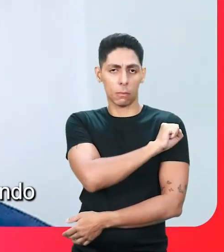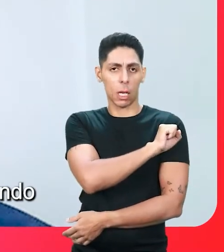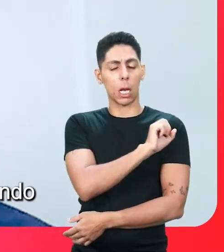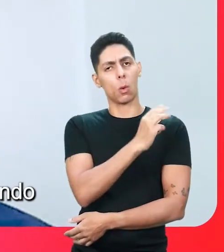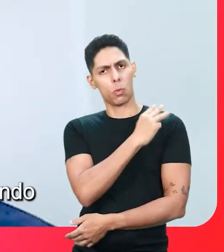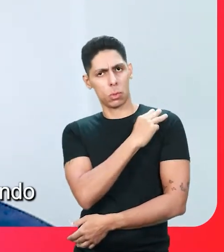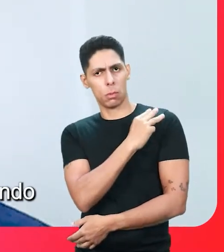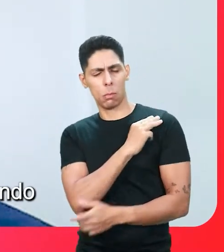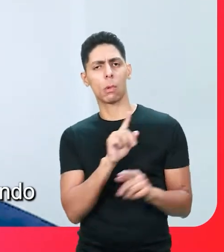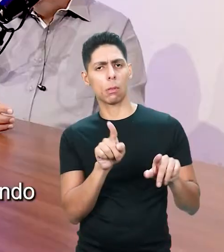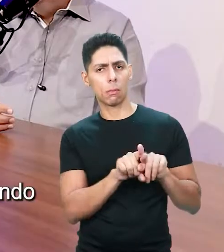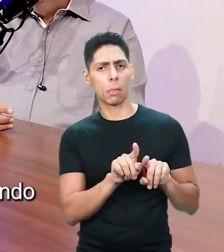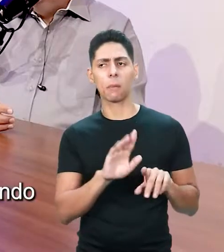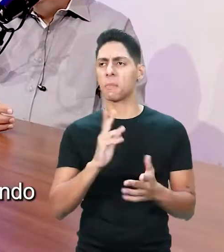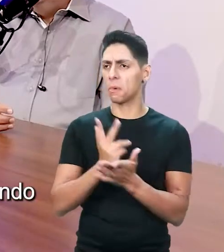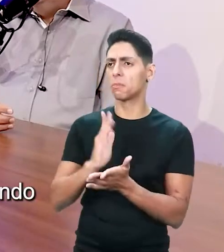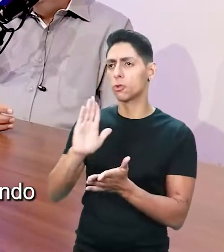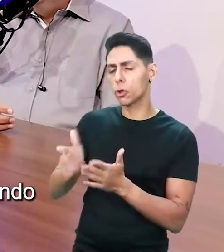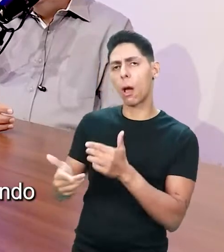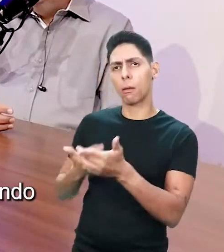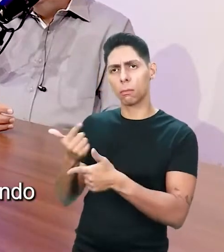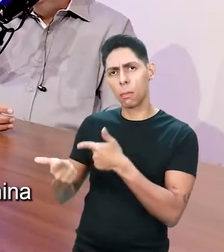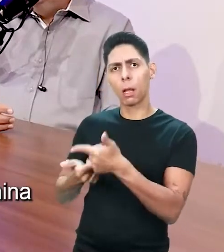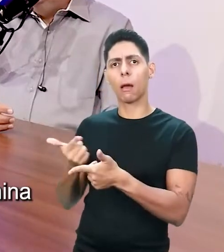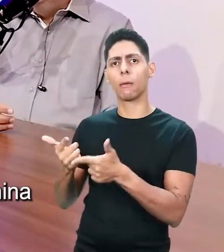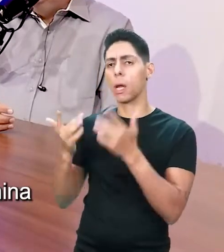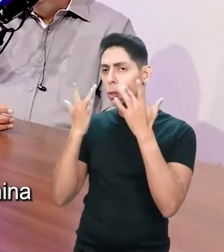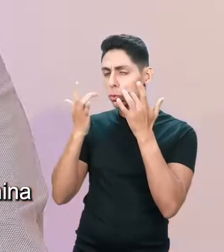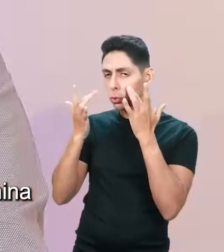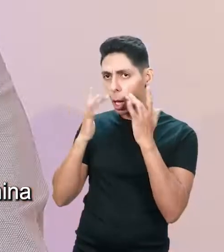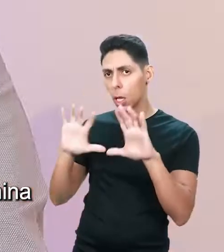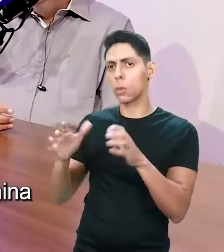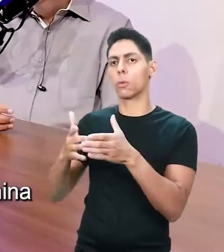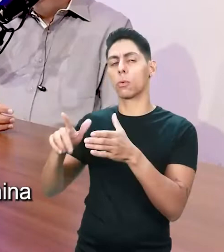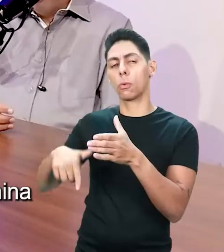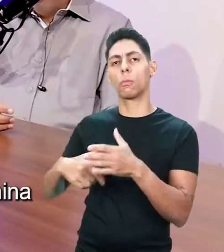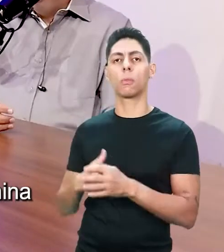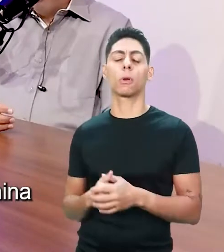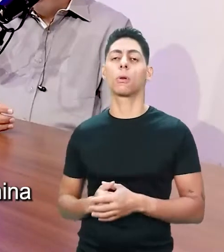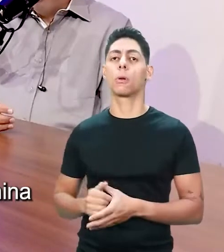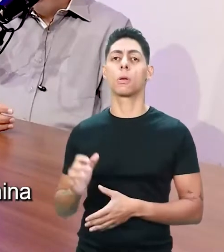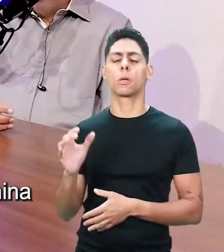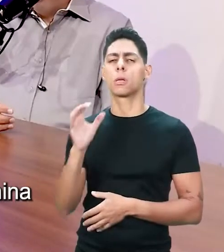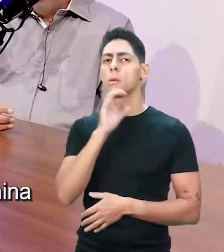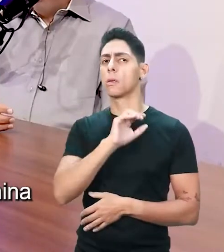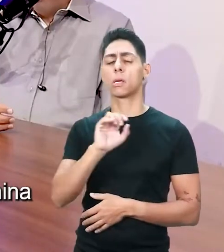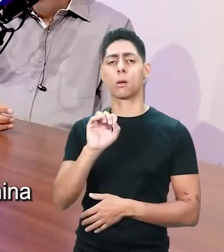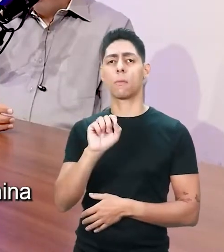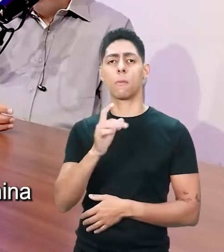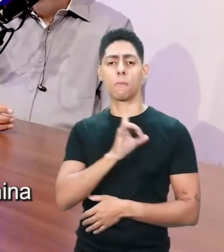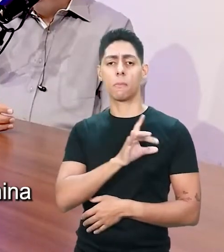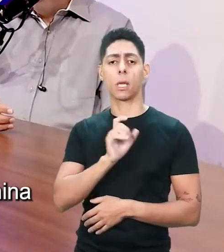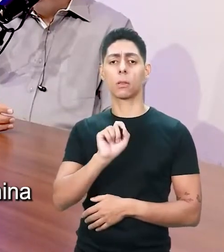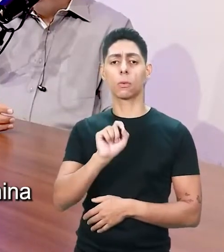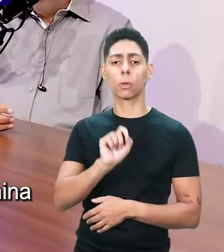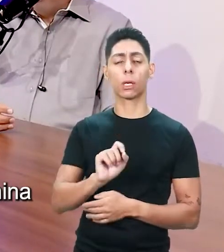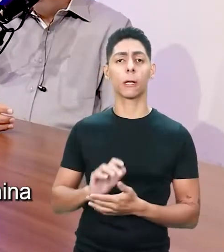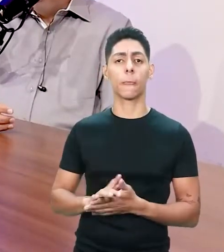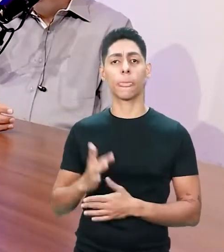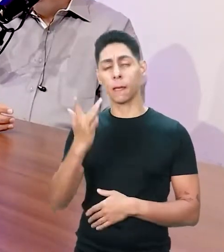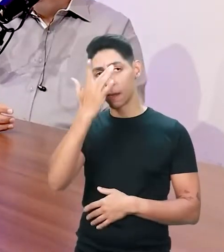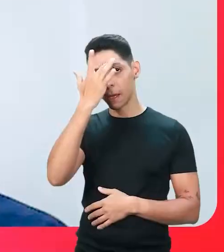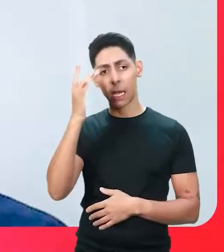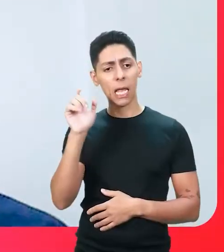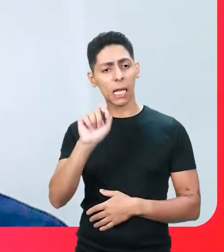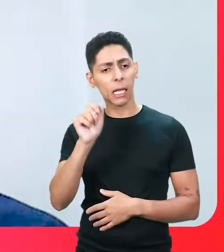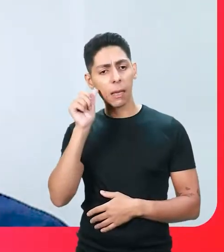mesmo já fazendo teatro e tal. Até no grupo de teatro eu tinha esse medo. O medo de que a menina estivesse me jogando um